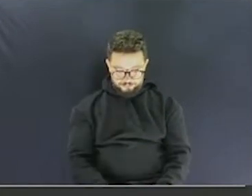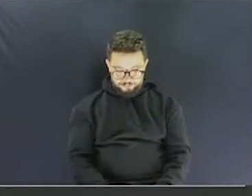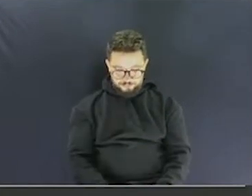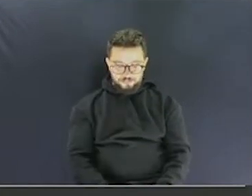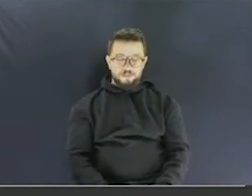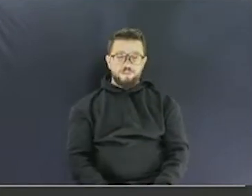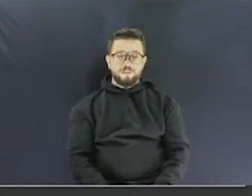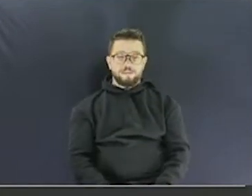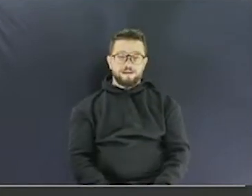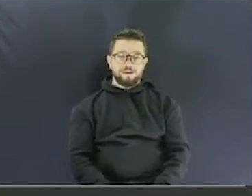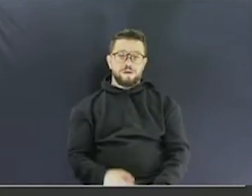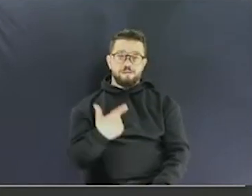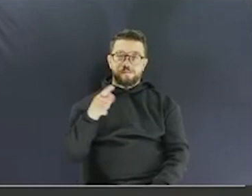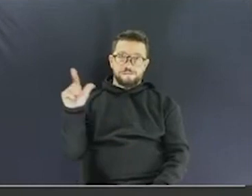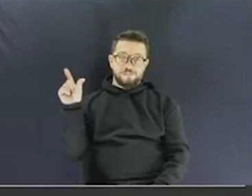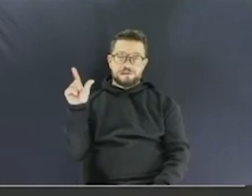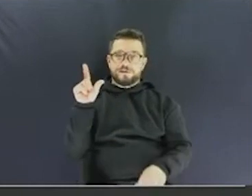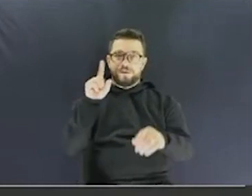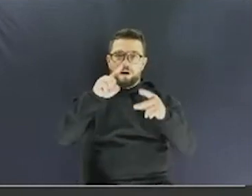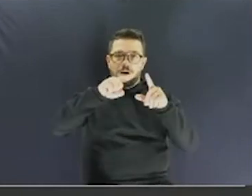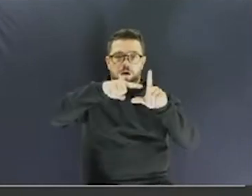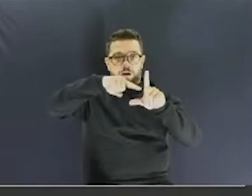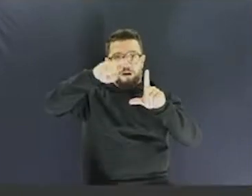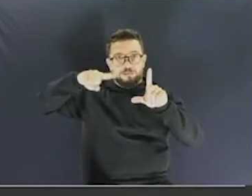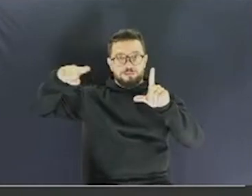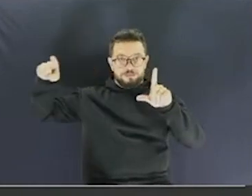O outro indicador também é da Fundação de Ação Social,